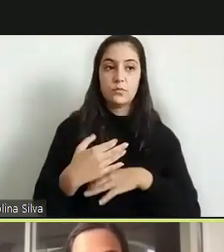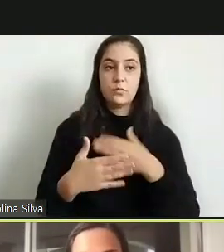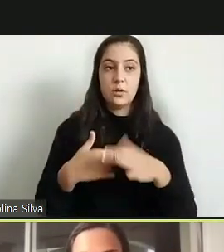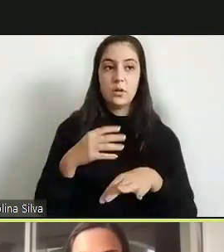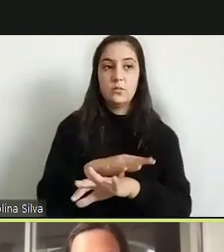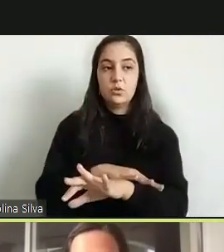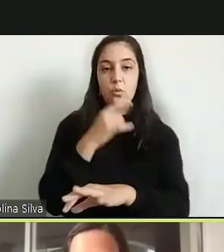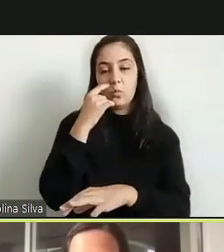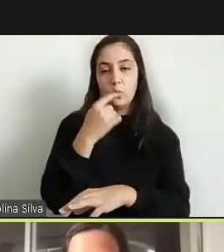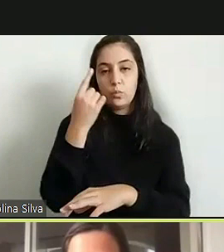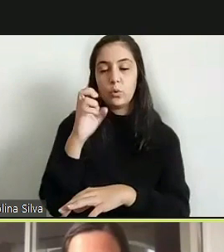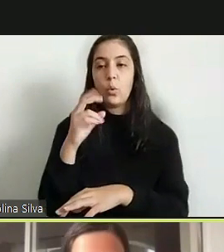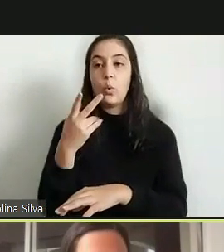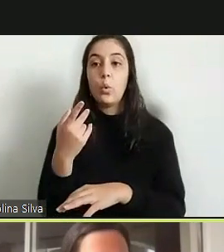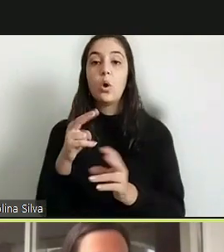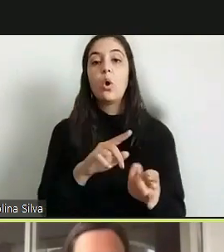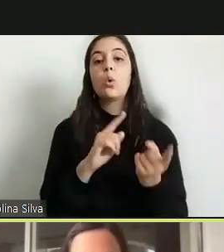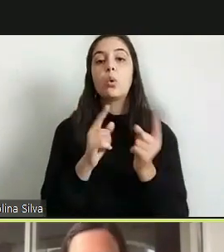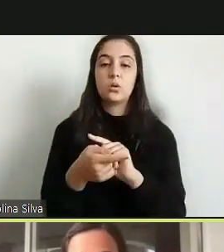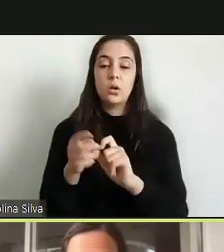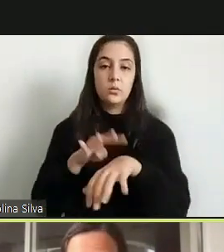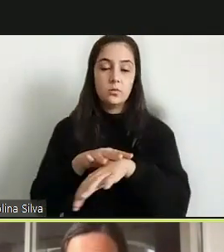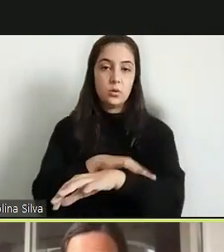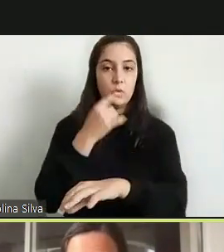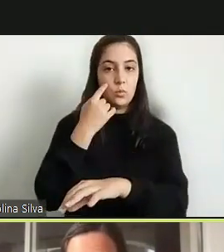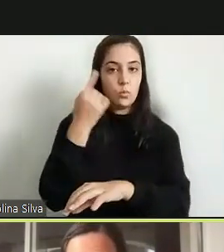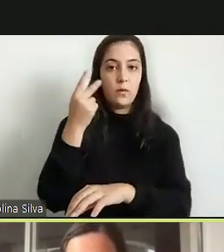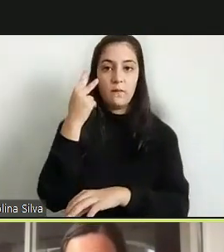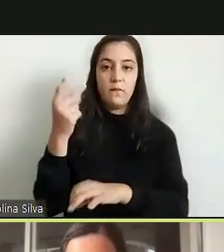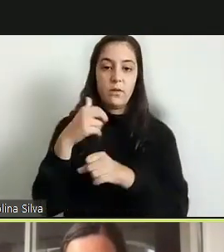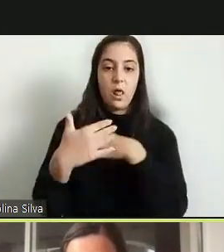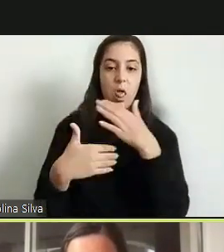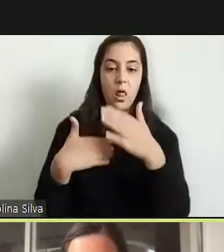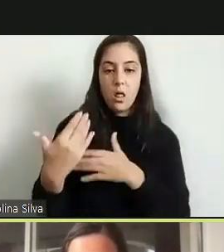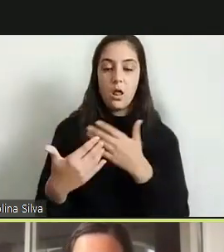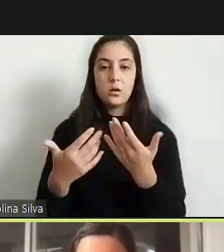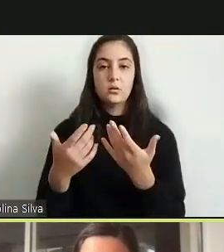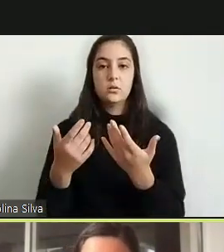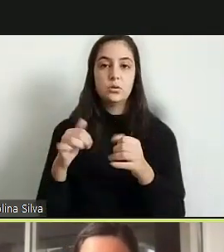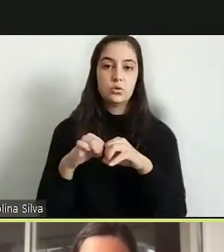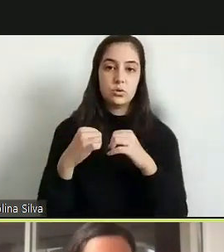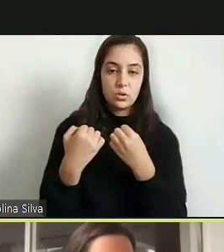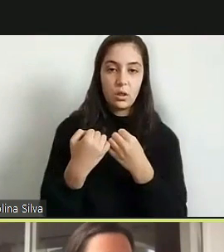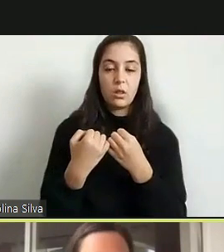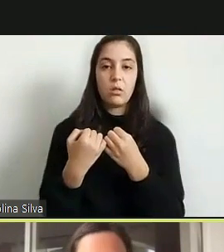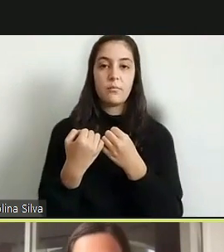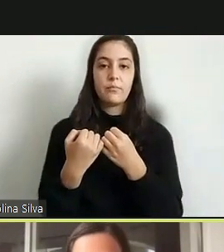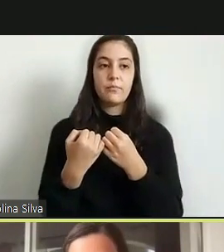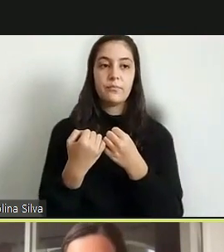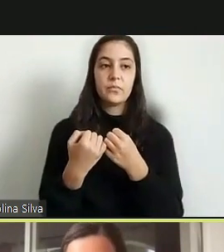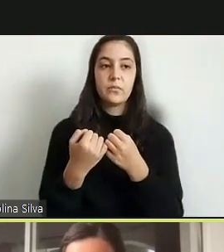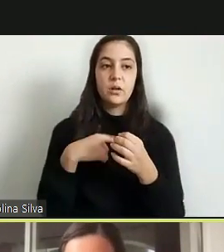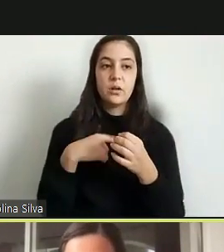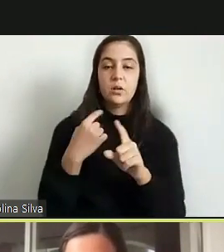administração pública, ou é a administração pública que participa na nossa vida enquanto sociedade como dos